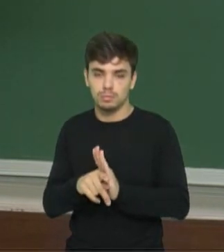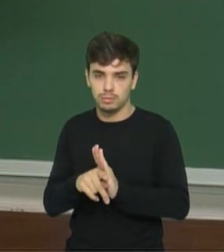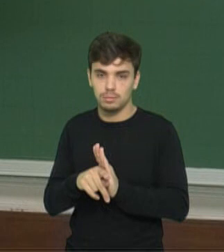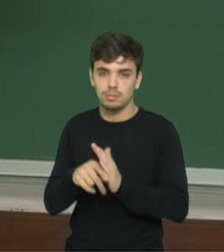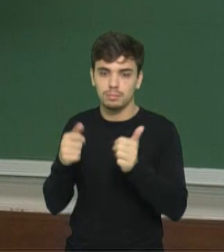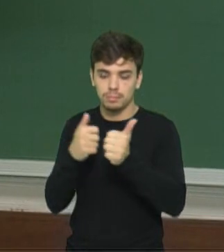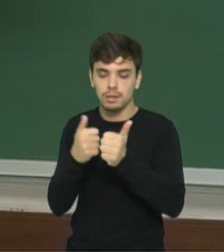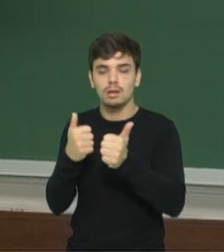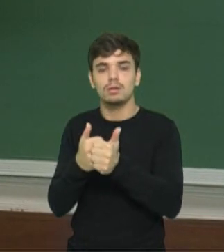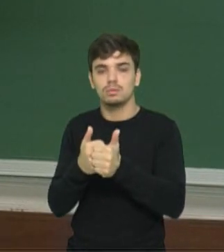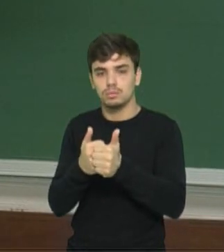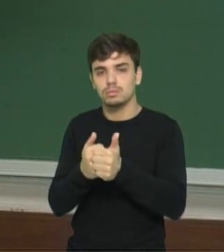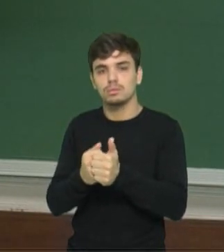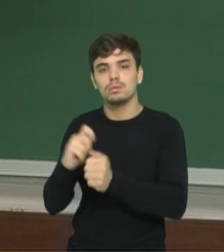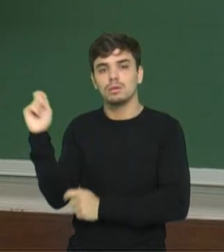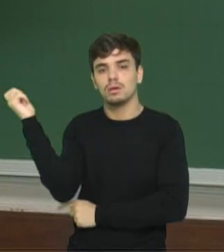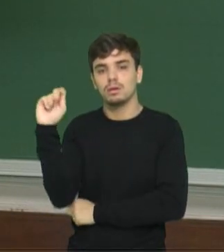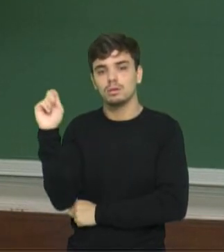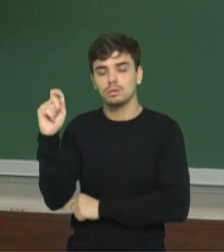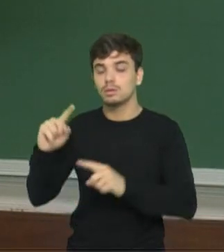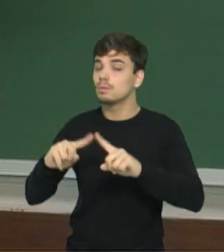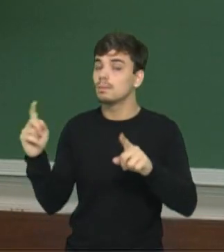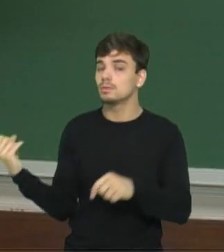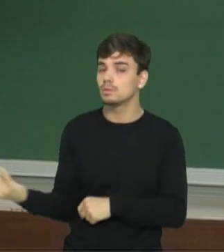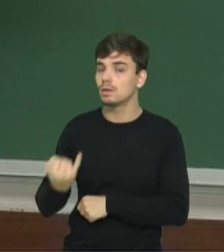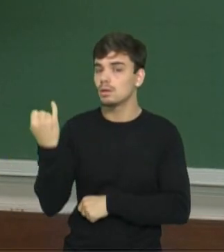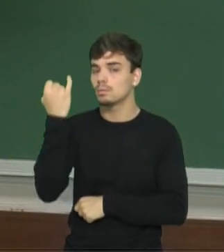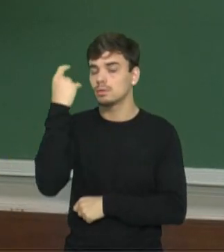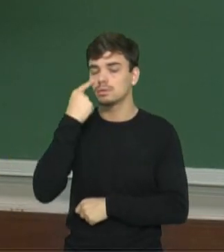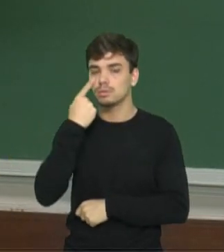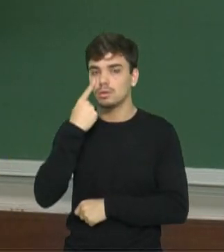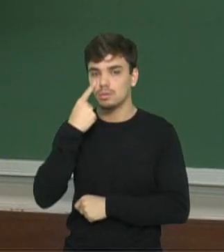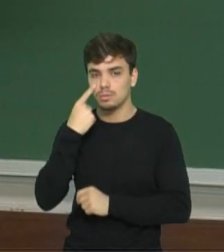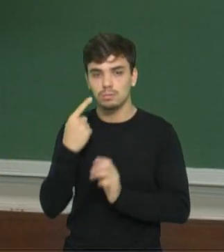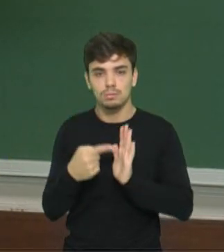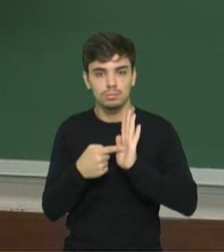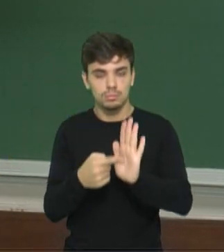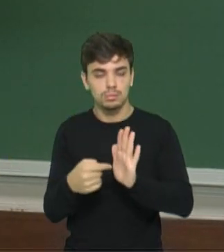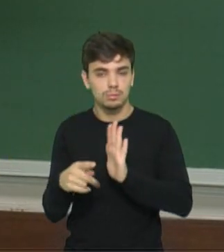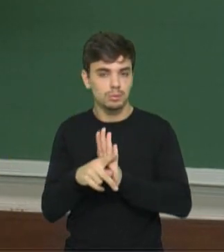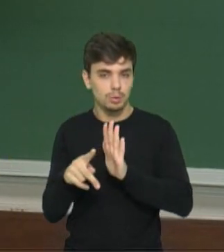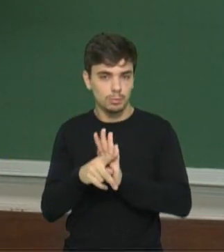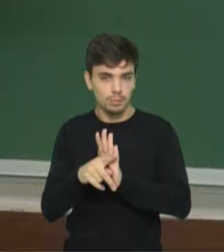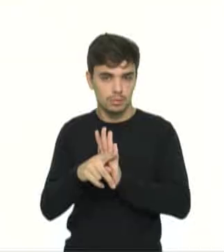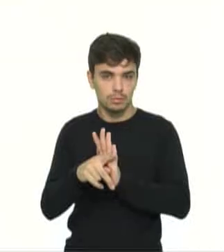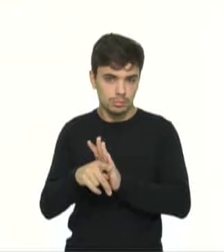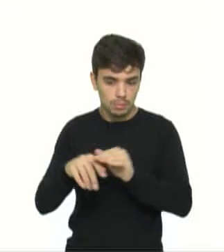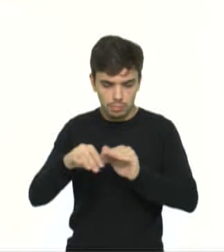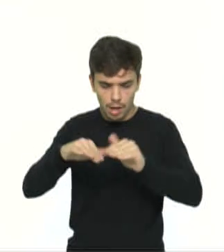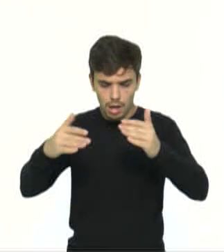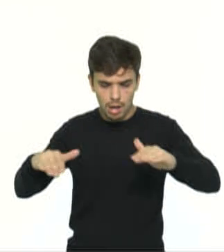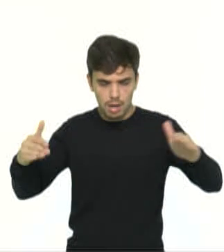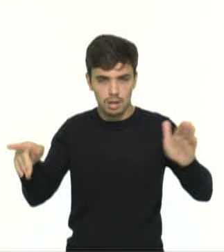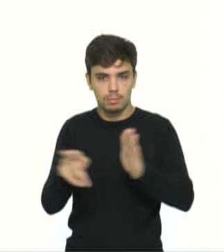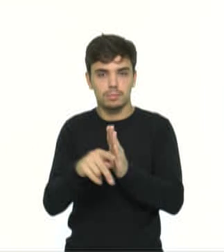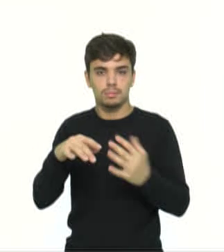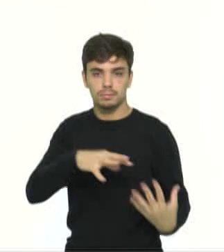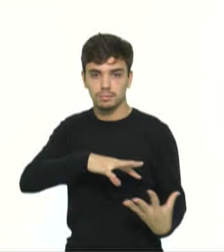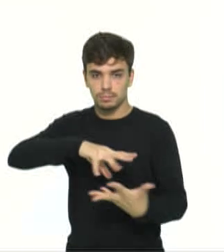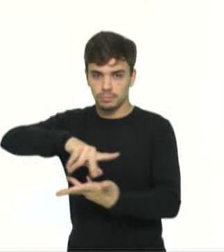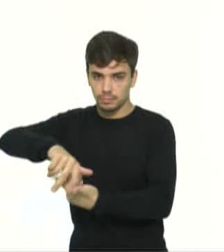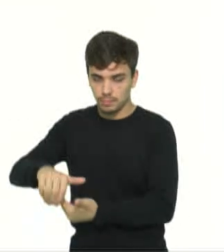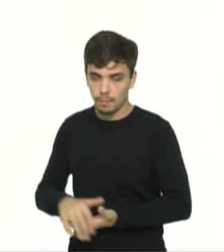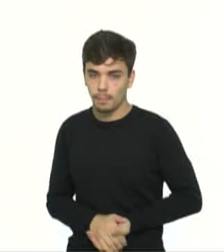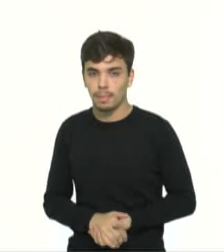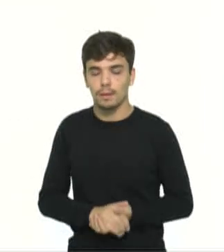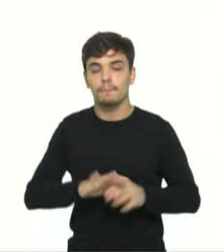da Argentina, porém é um importante ponto geopolítico na navegação mundial, né? Aqui no contorno da América do Sul.